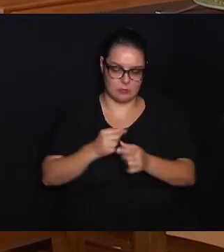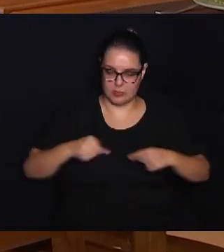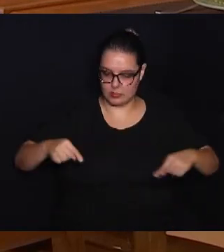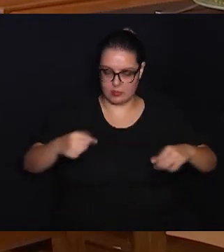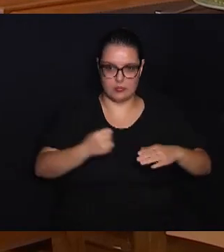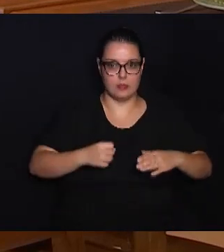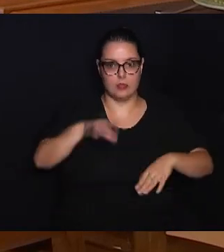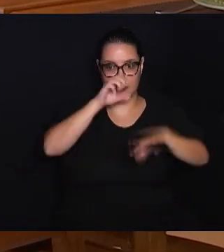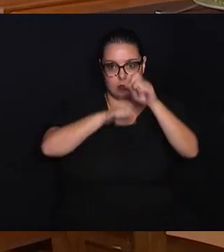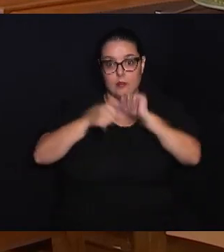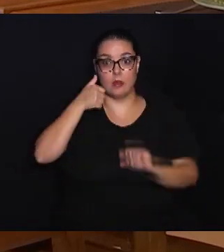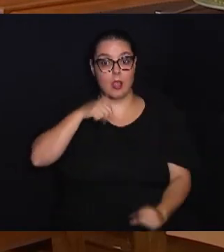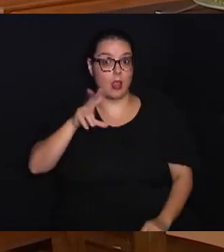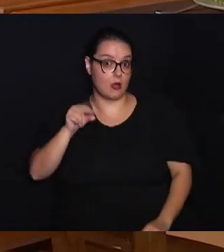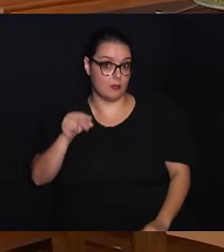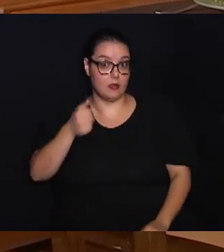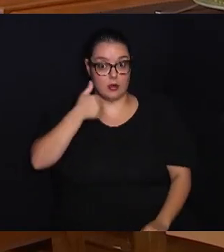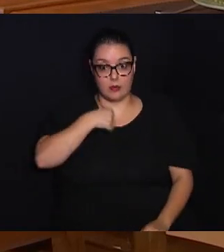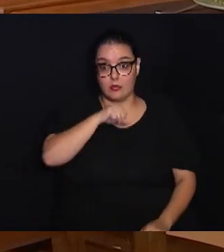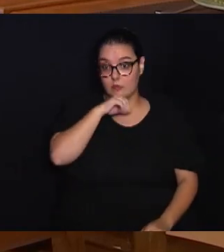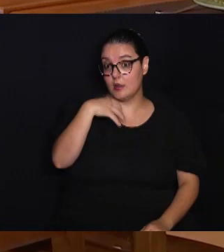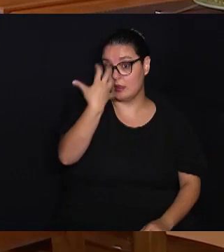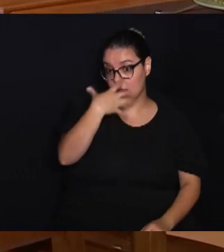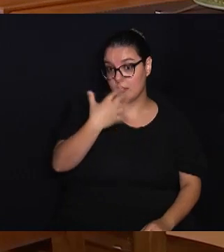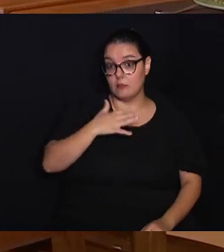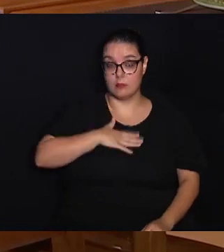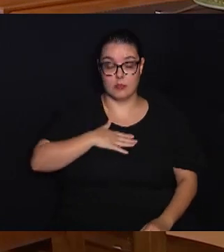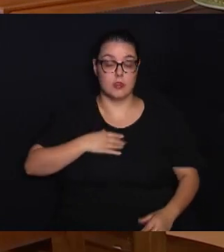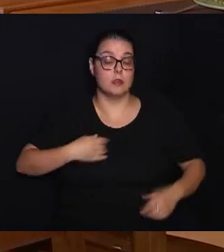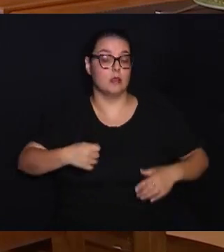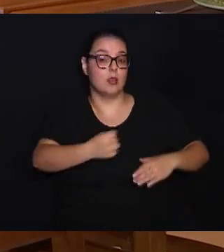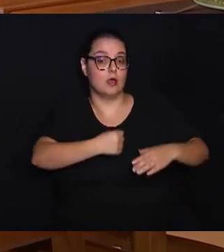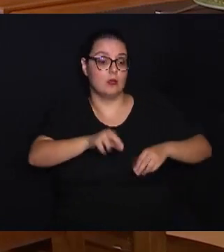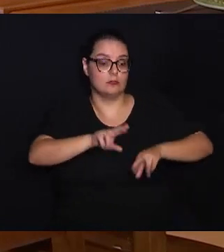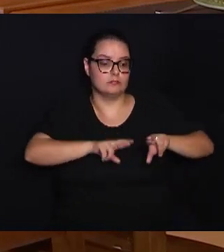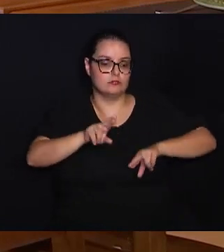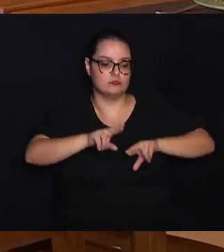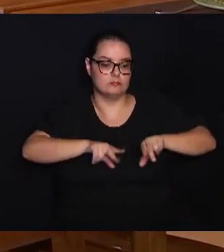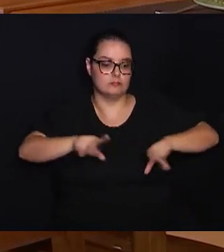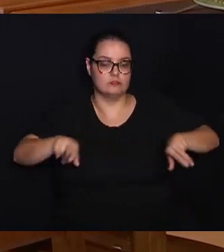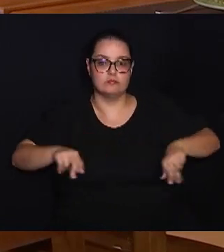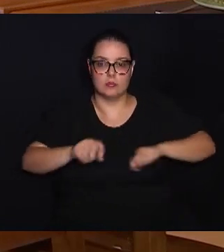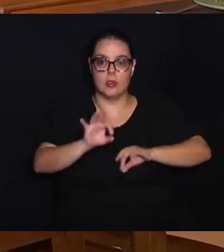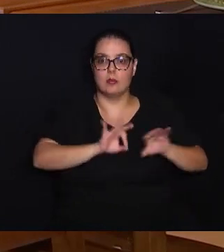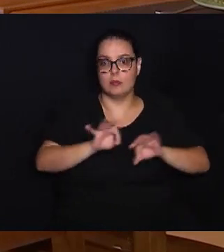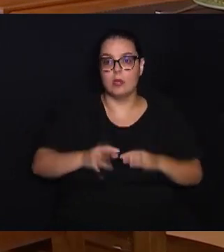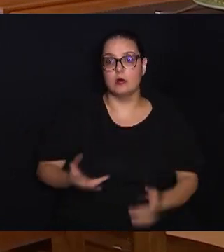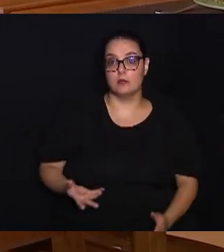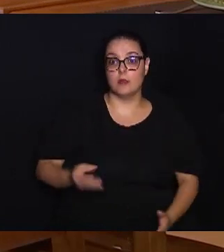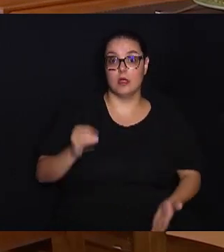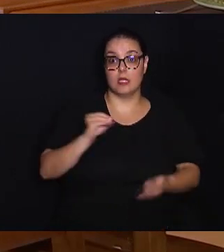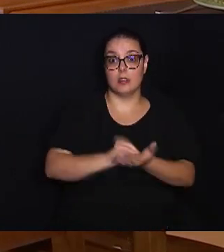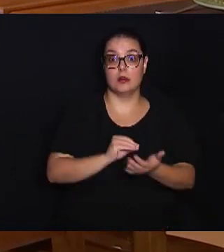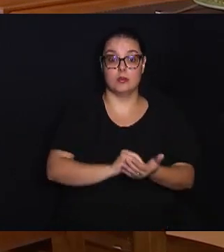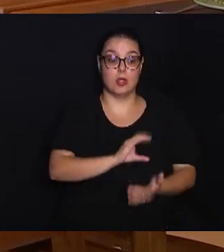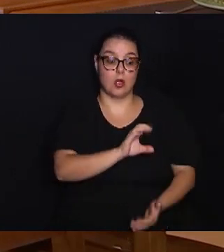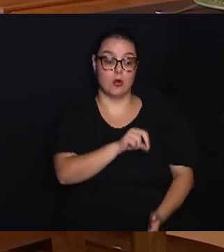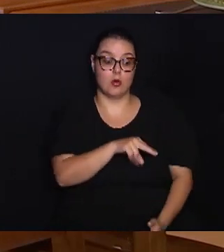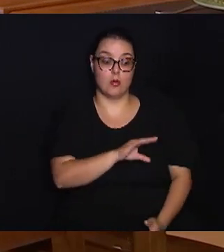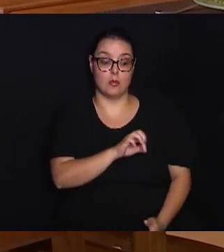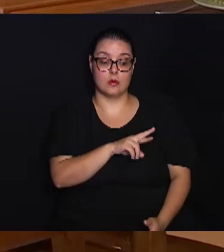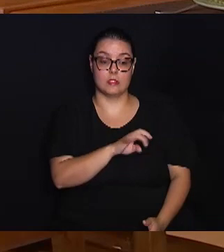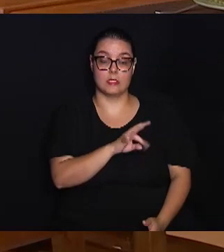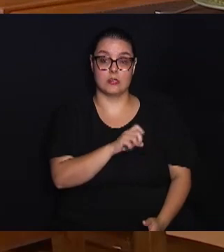gostei de cozinha aprendi a cozinhar com a minha avó com a minha mãe e eu tenho é uma paixão minha cozinhar e quando eu optei por me desligar da da última